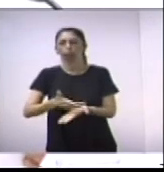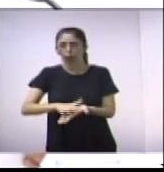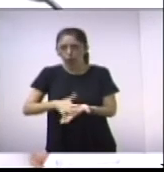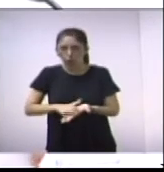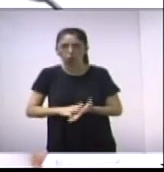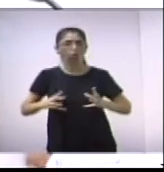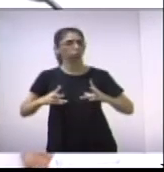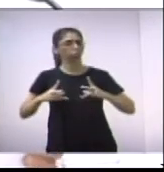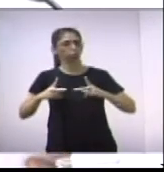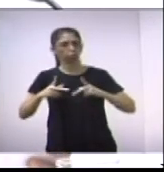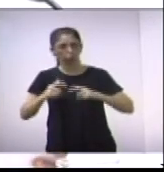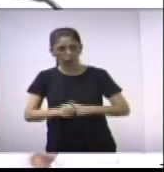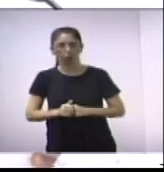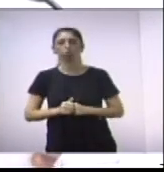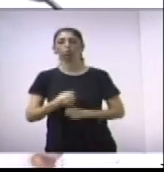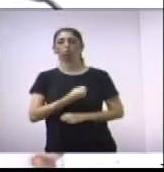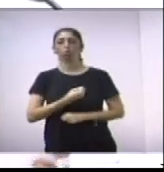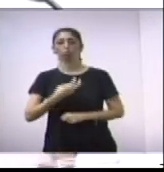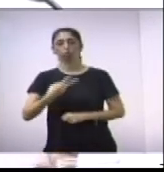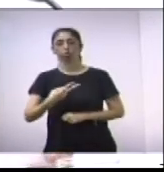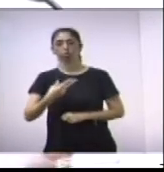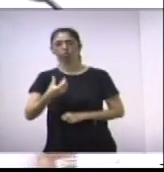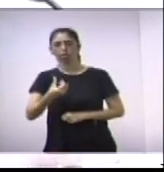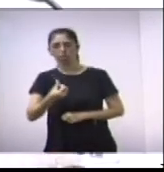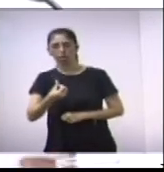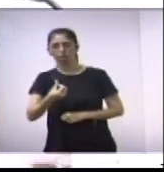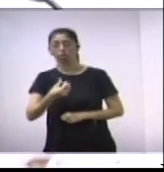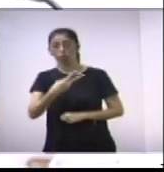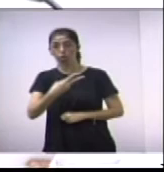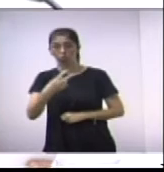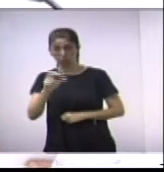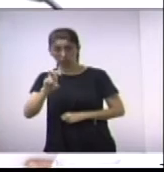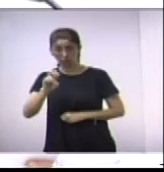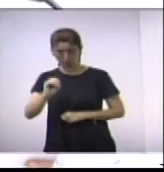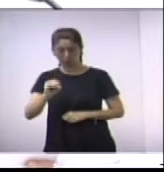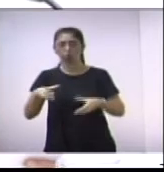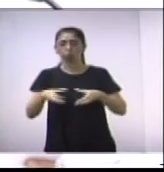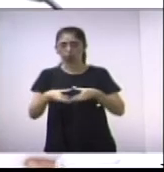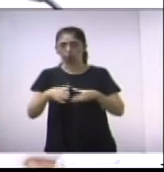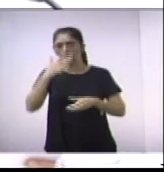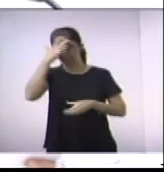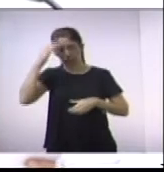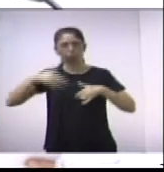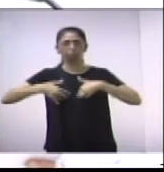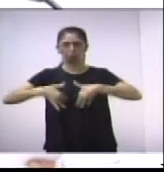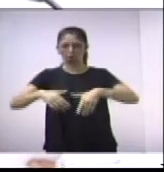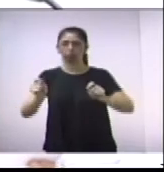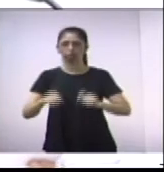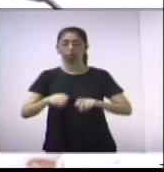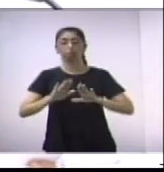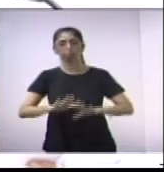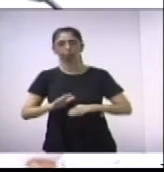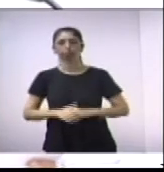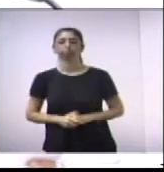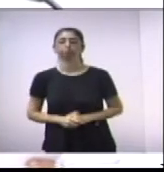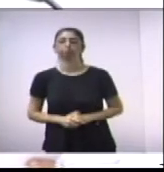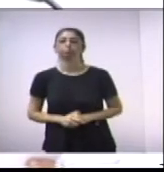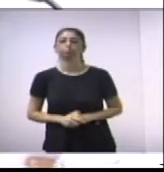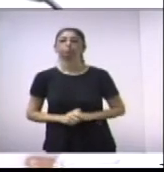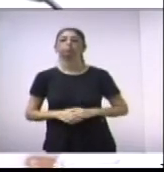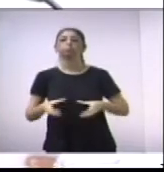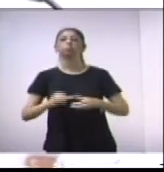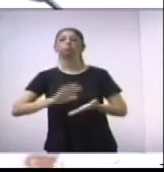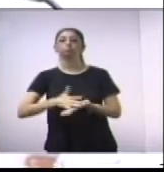de 250 integrantes. 62. A falta de fiscalização por parte da Prefeitura de Paulínia no tocante aos componentes das escolas de